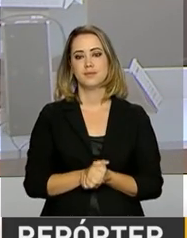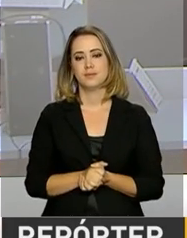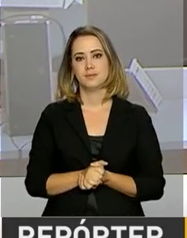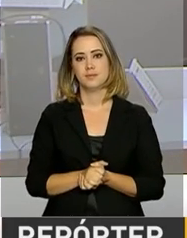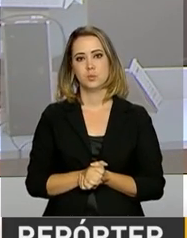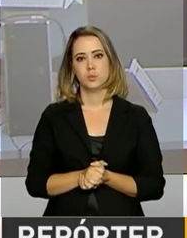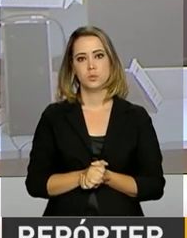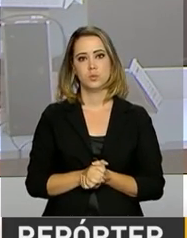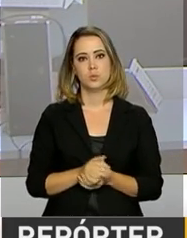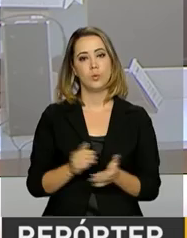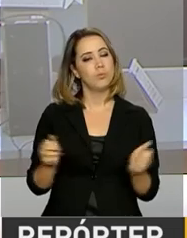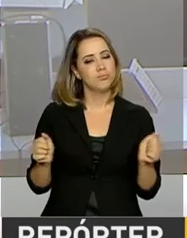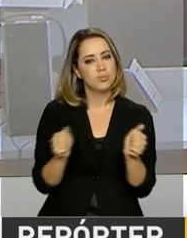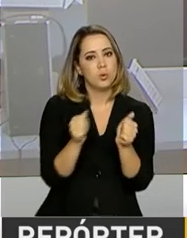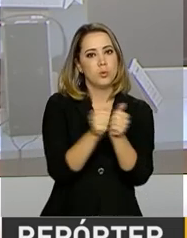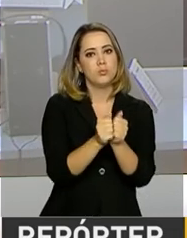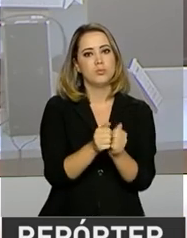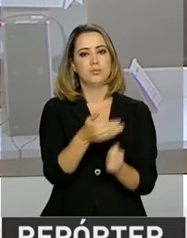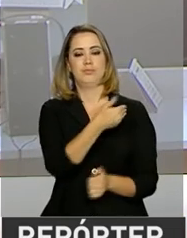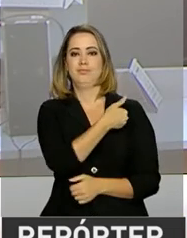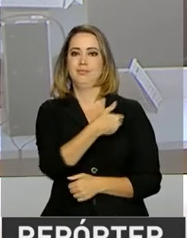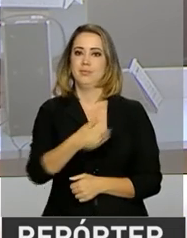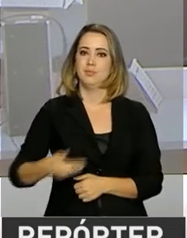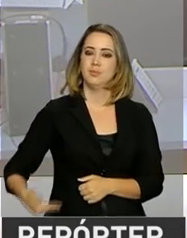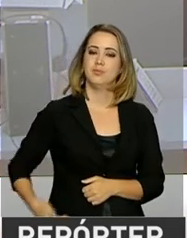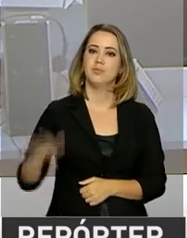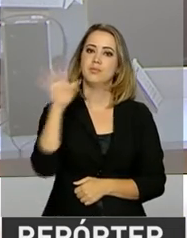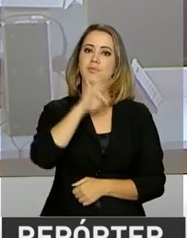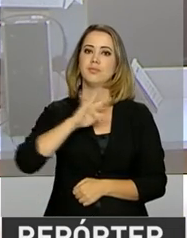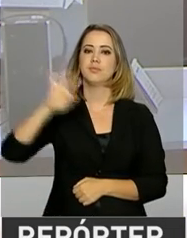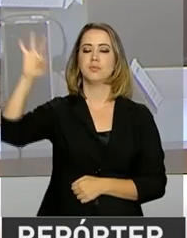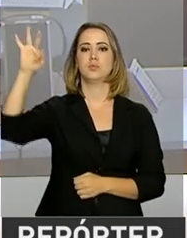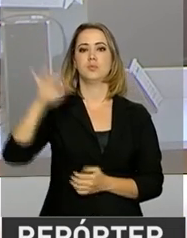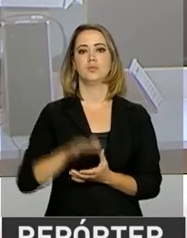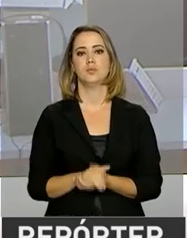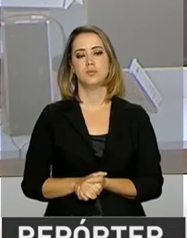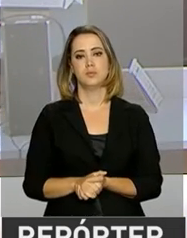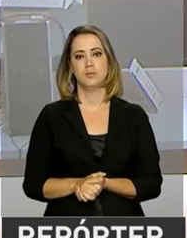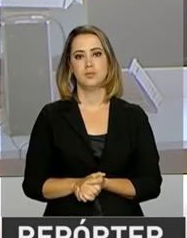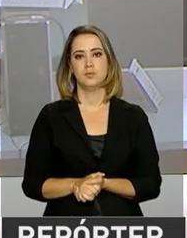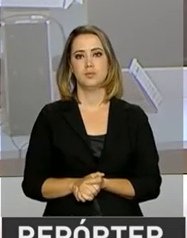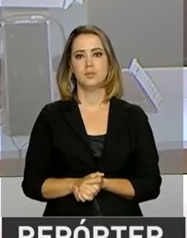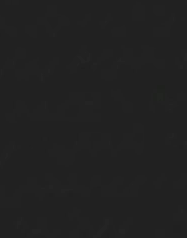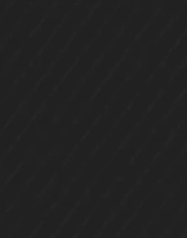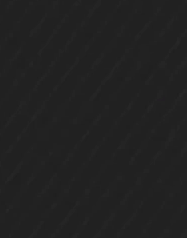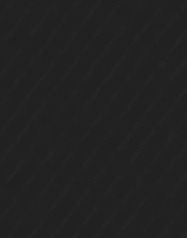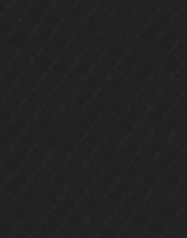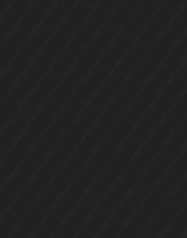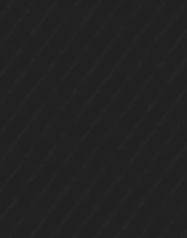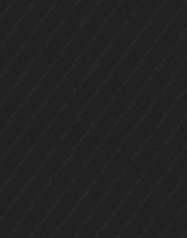redes sociais e continue com a gente aqui na nbr a tv do governo federal